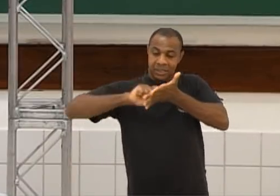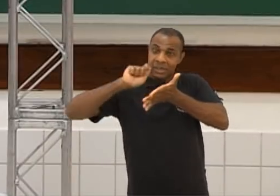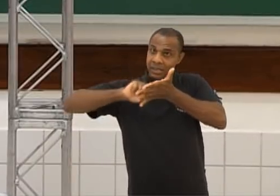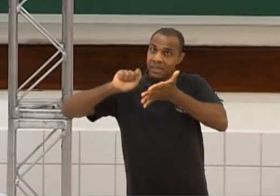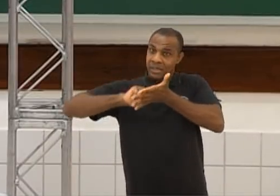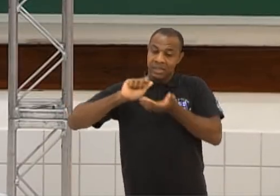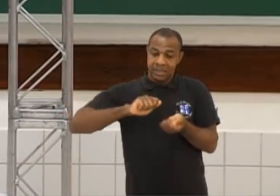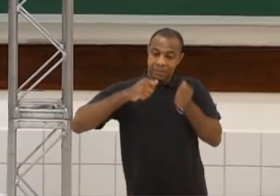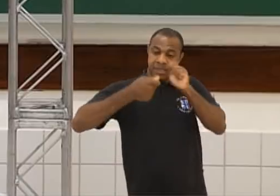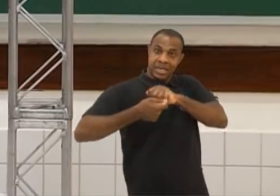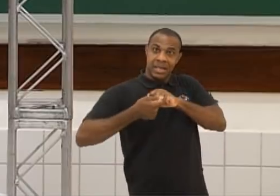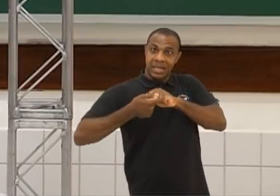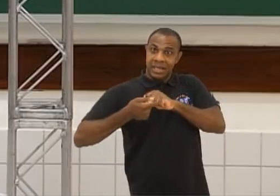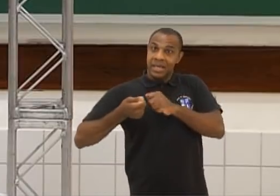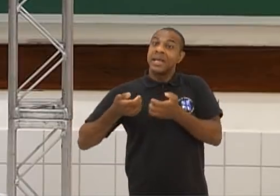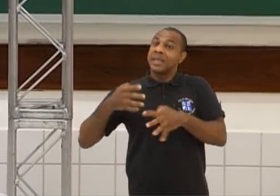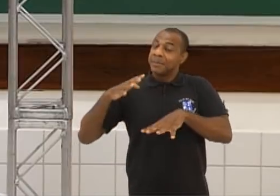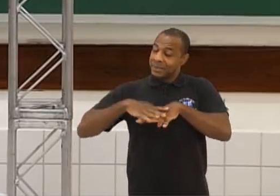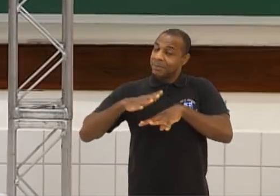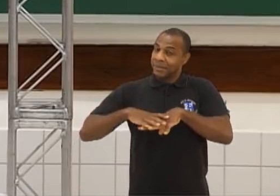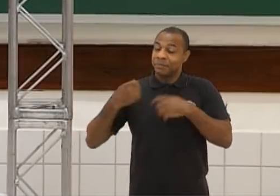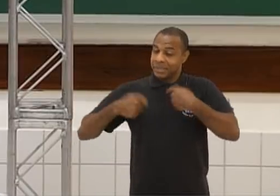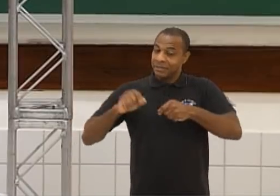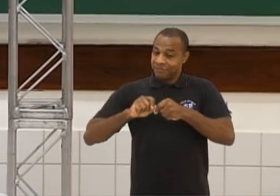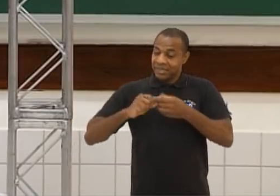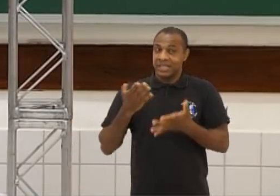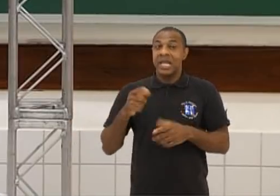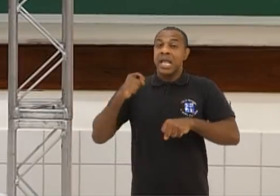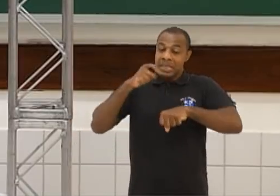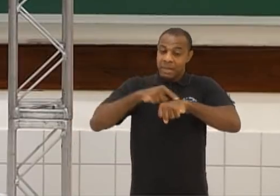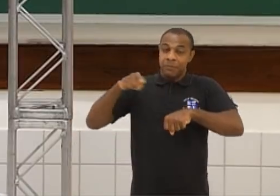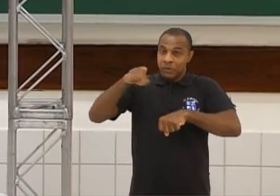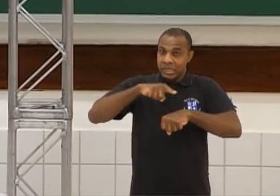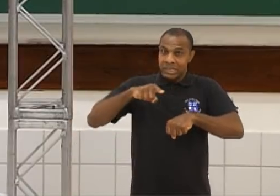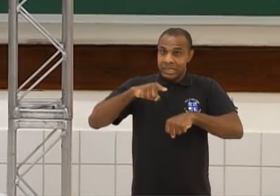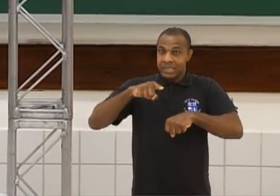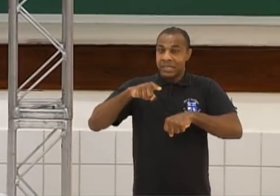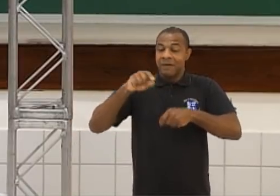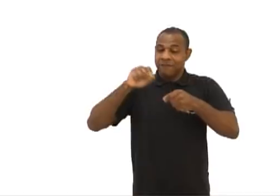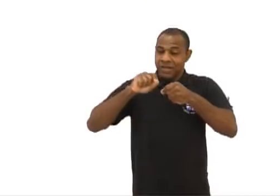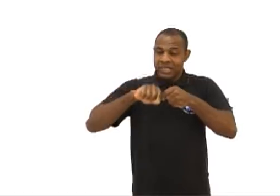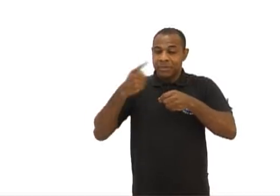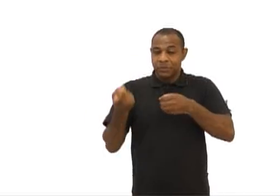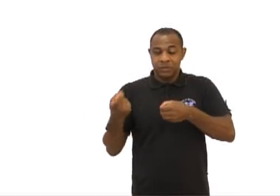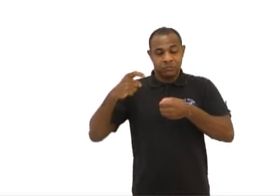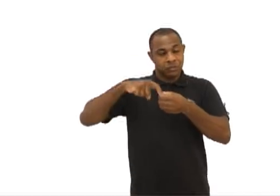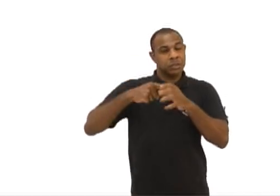e resolvendo essa equação. Eu vou dar um tempo para vocês e nós já voltamos.